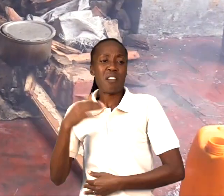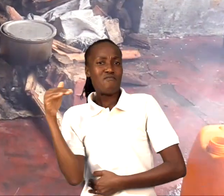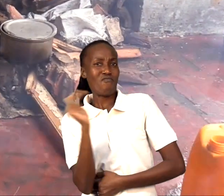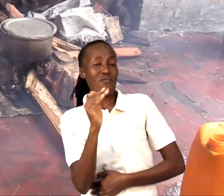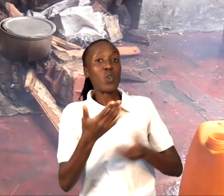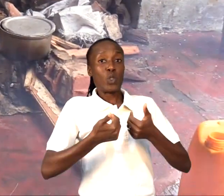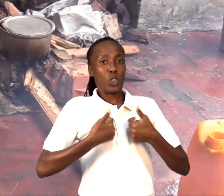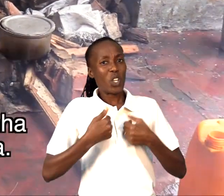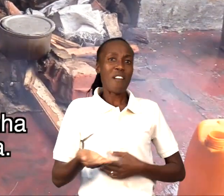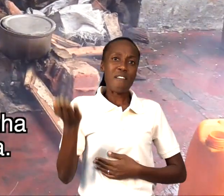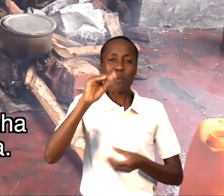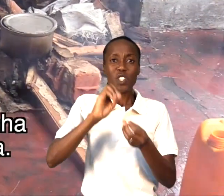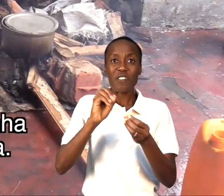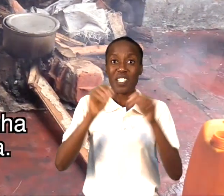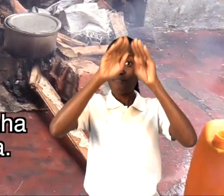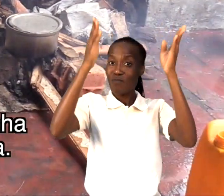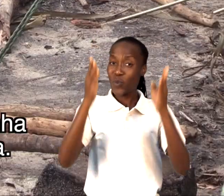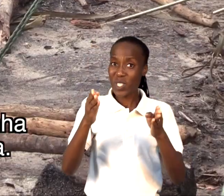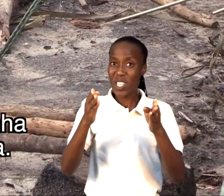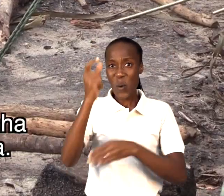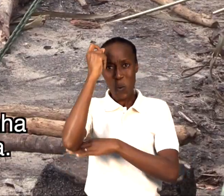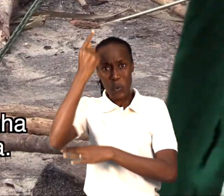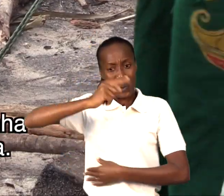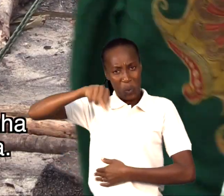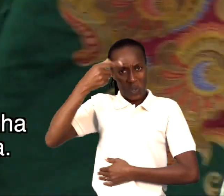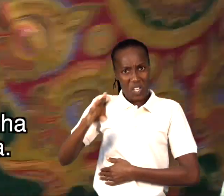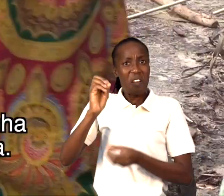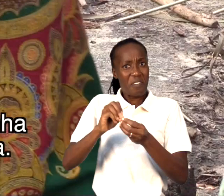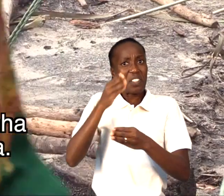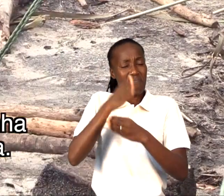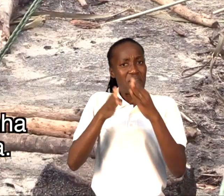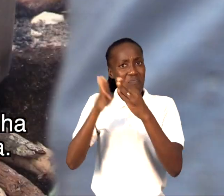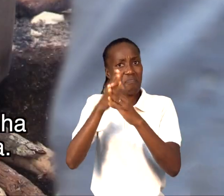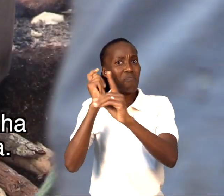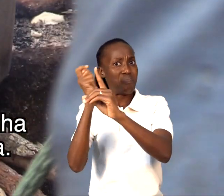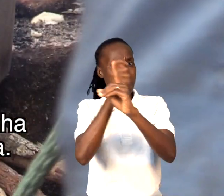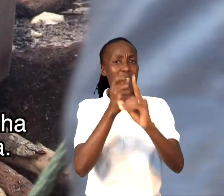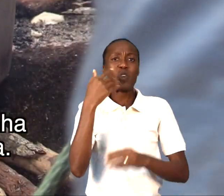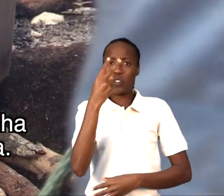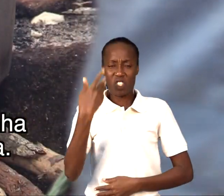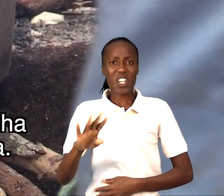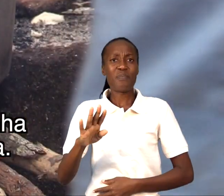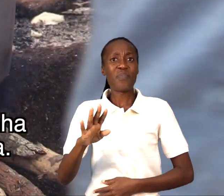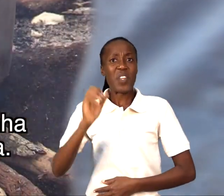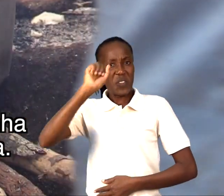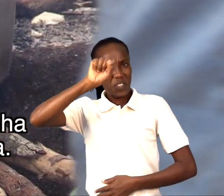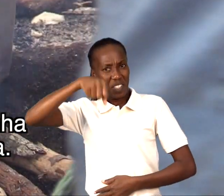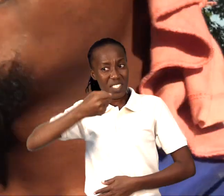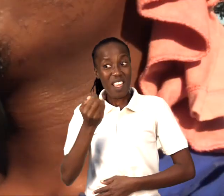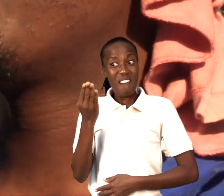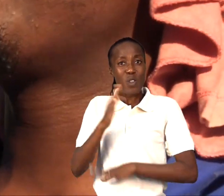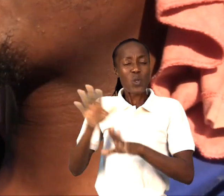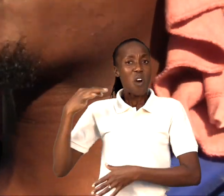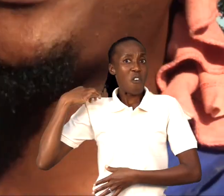para confeccionar os alimentos. Eu juntei-me, chamei mais jovens, mobilizei mais jovens para montarmos uma cozinha tradicional. E a gente montou uma